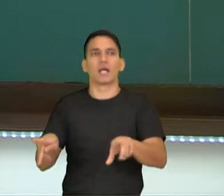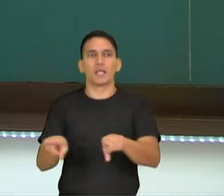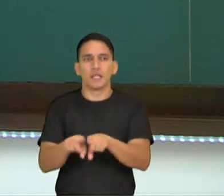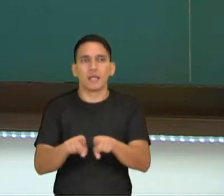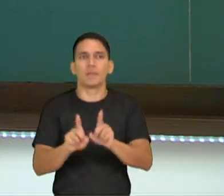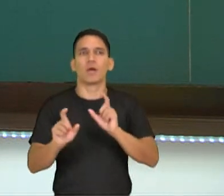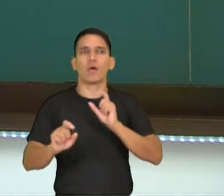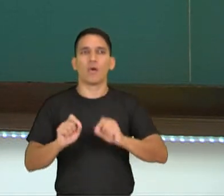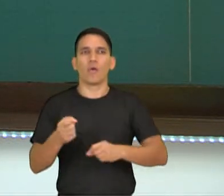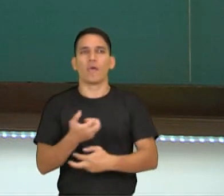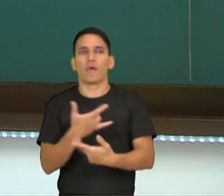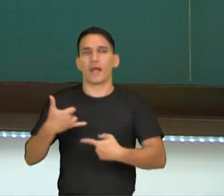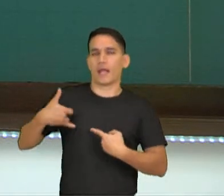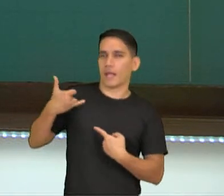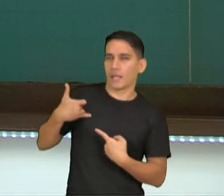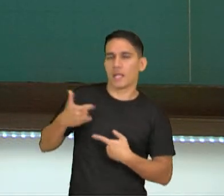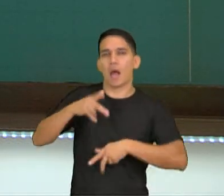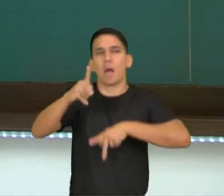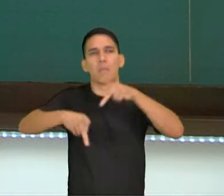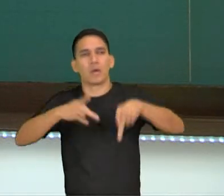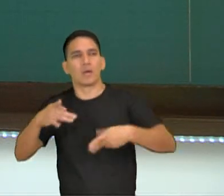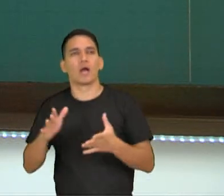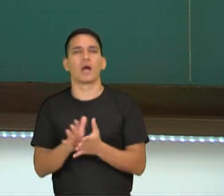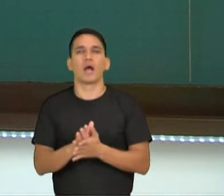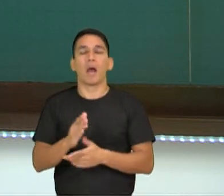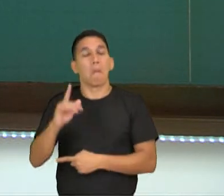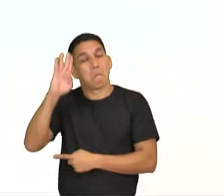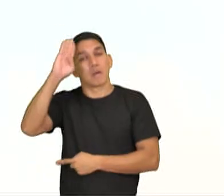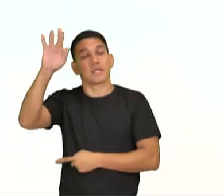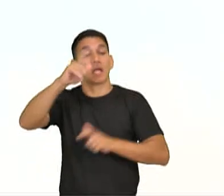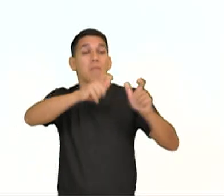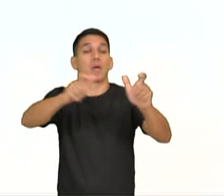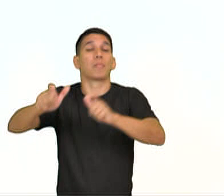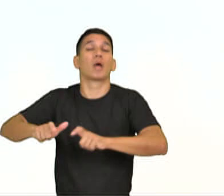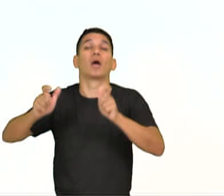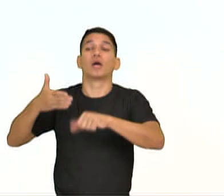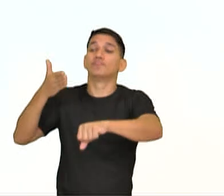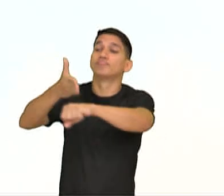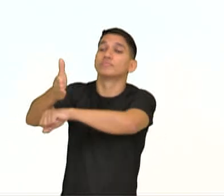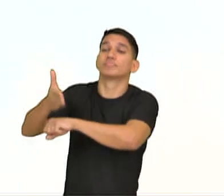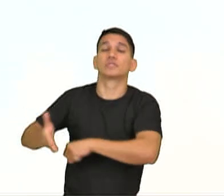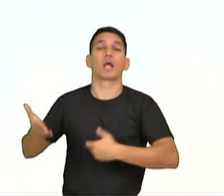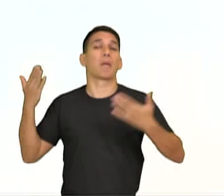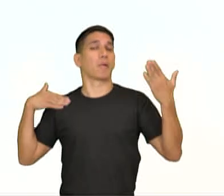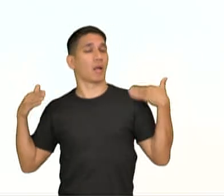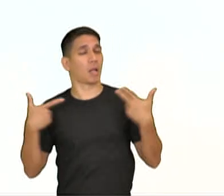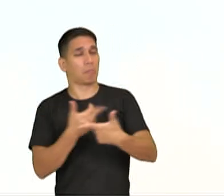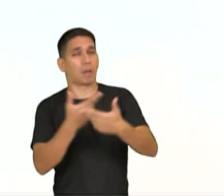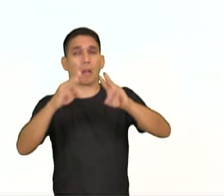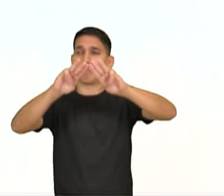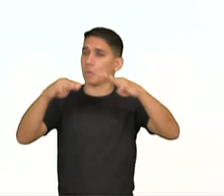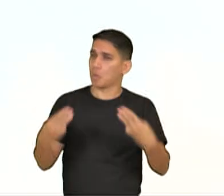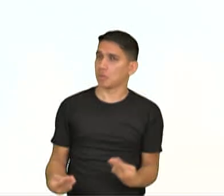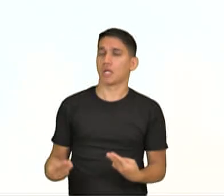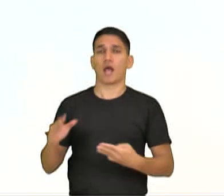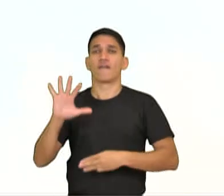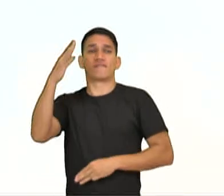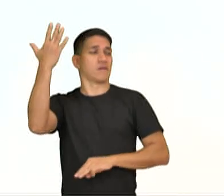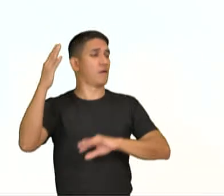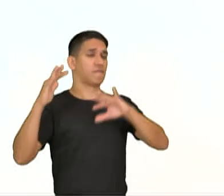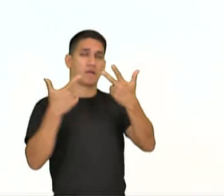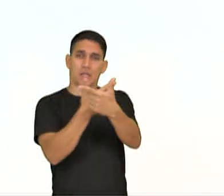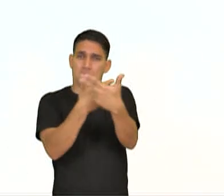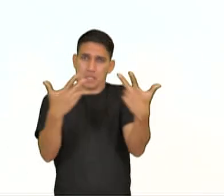cidade, quem e quando, principais espaços para visitação, parques, museus, prédios históricos, eventos tradicionais,